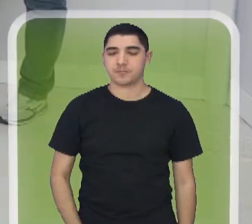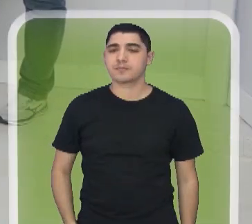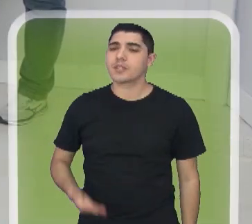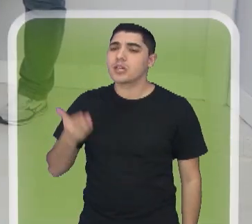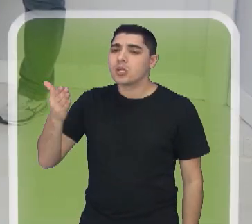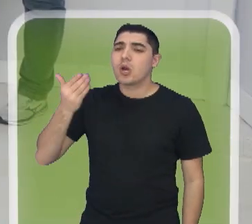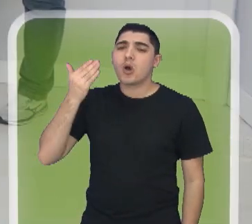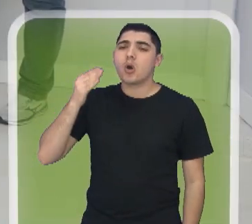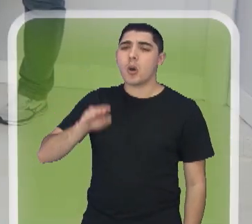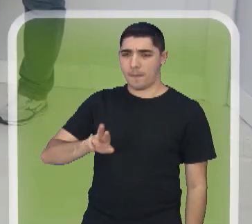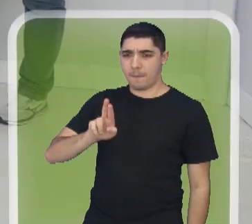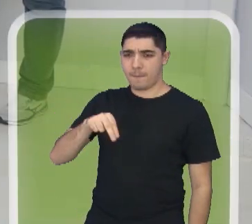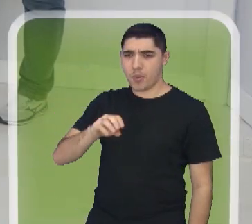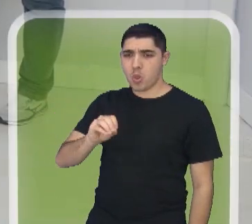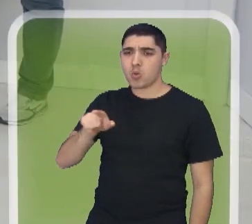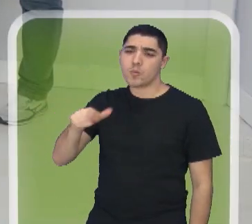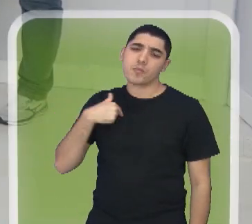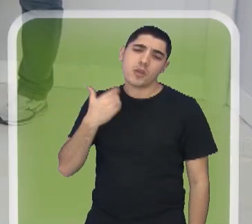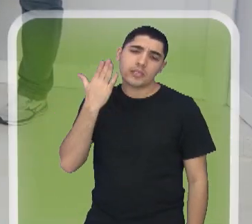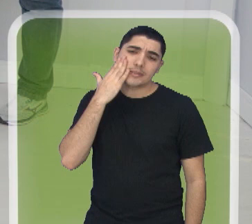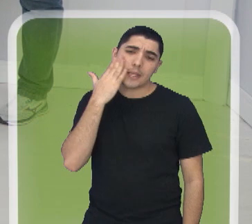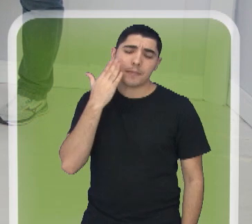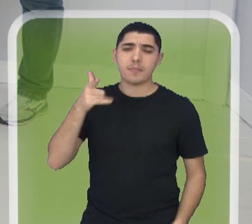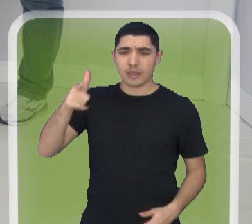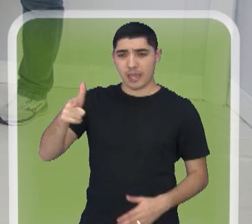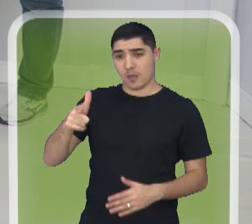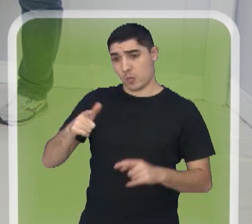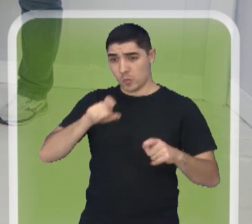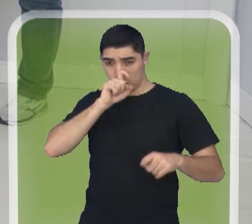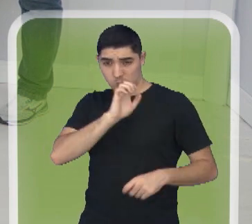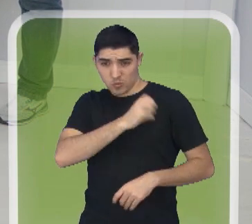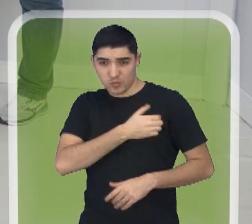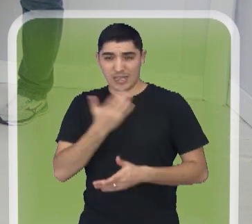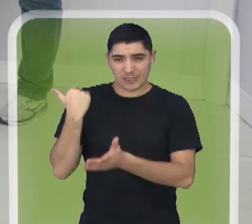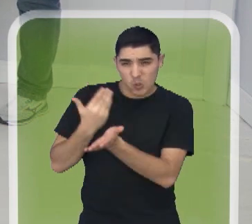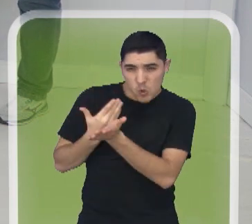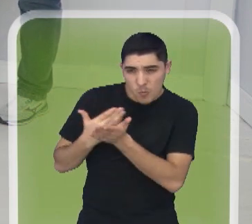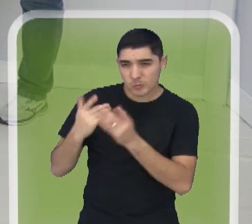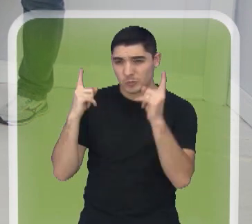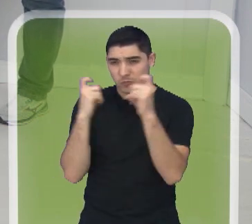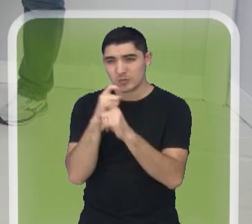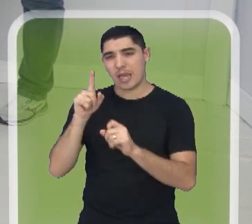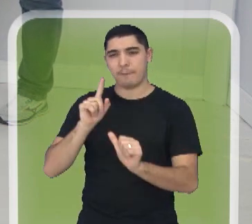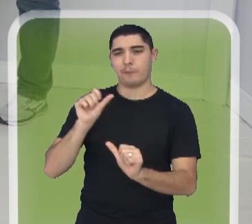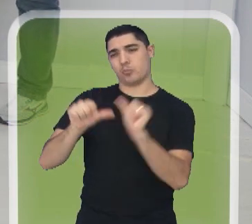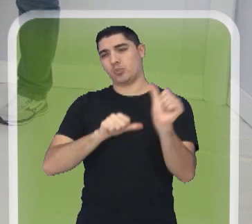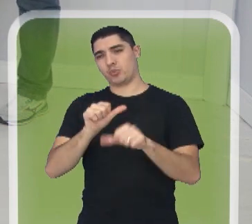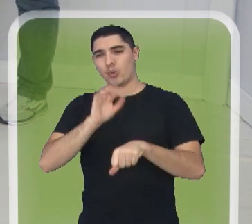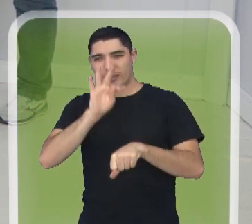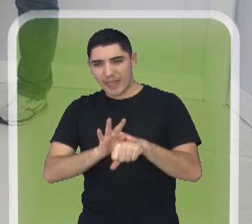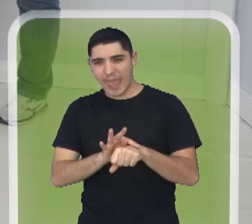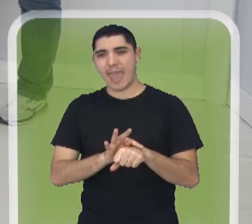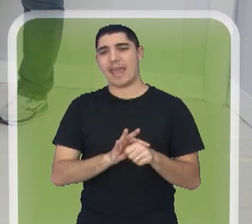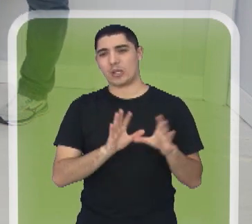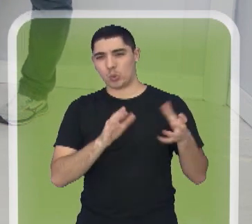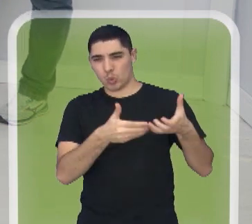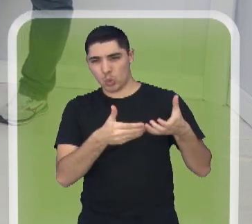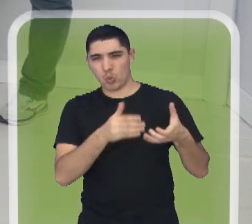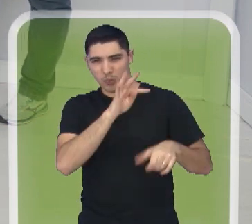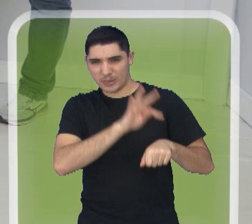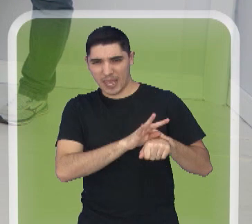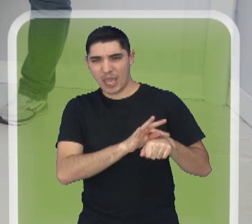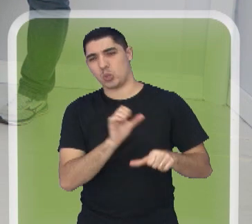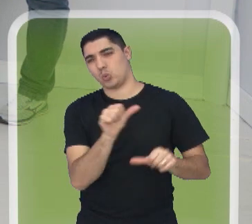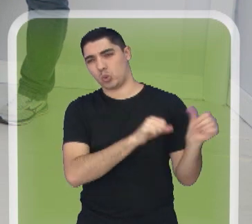José teve várias nuances dentro da competição, aquele começo turbulento, mudança de treinador, como você falou, depois aquela sequência espetacular